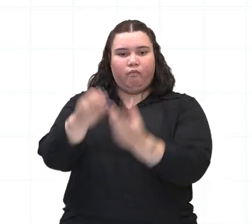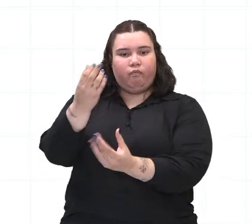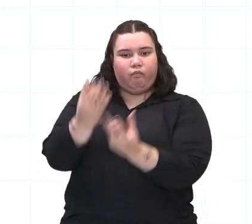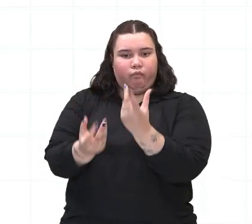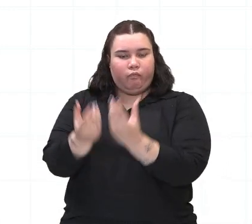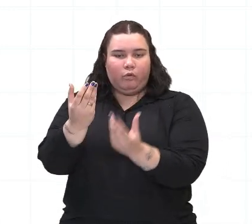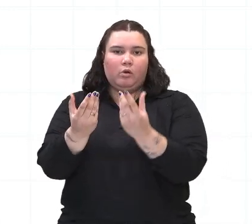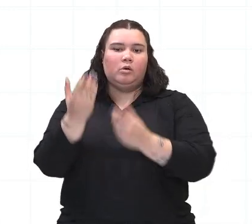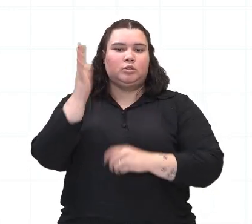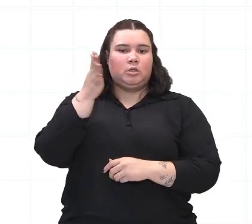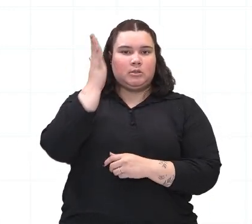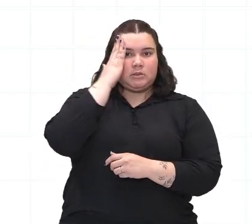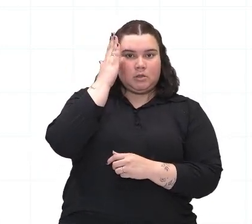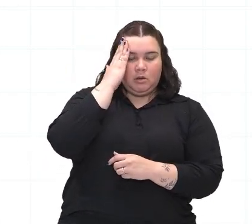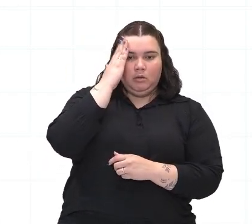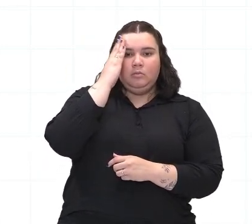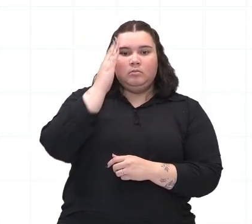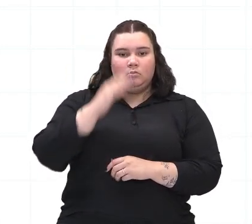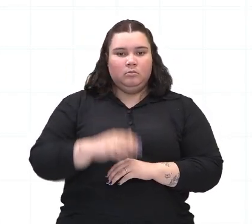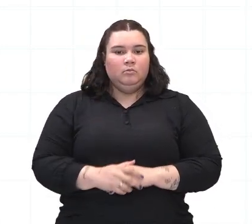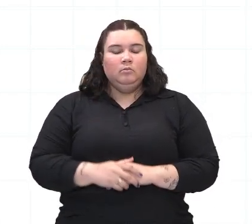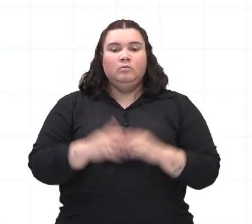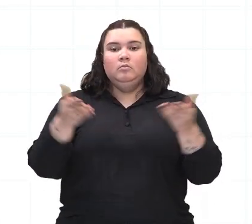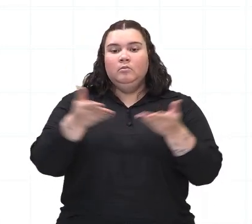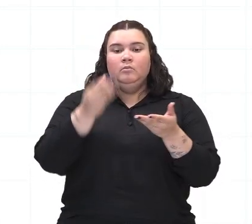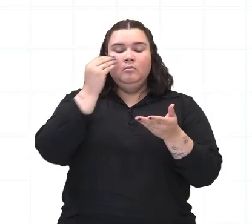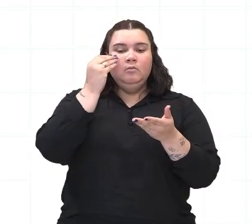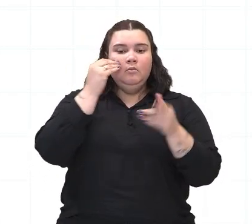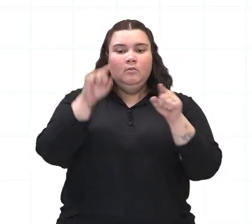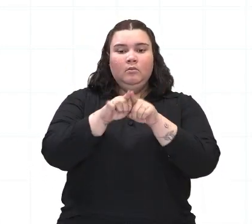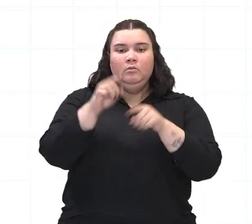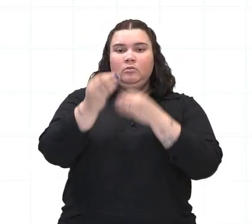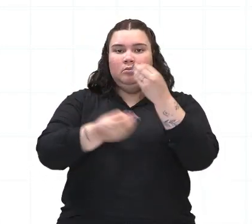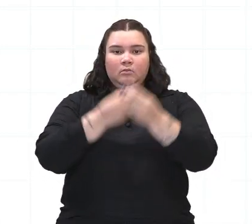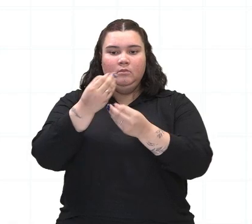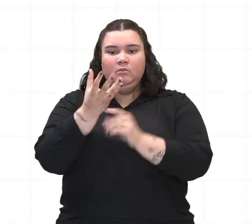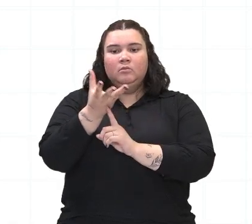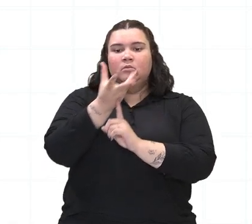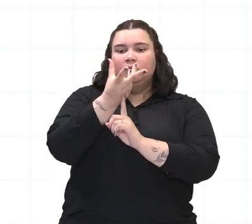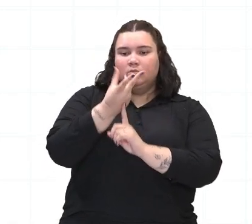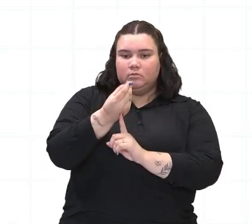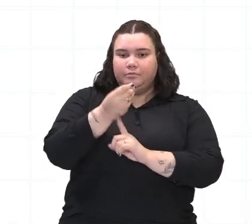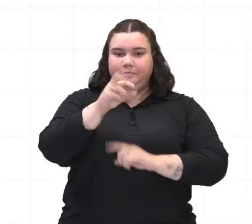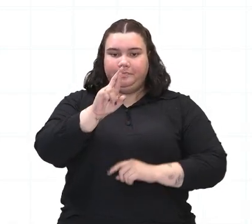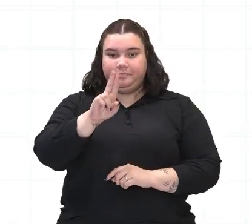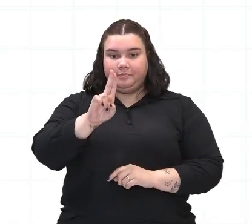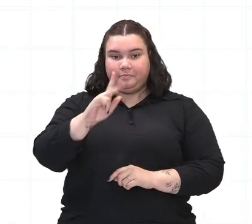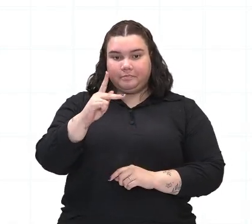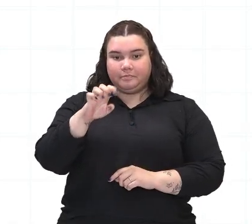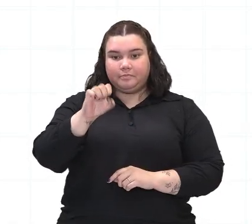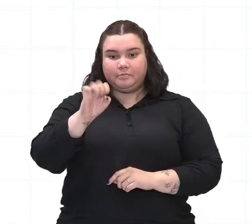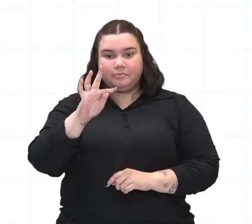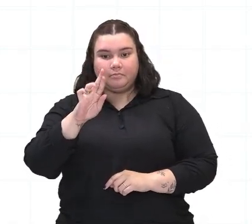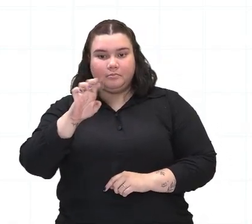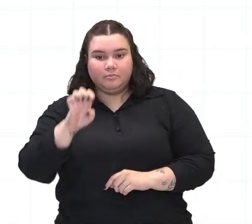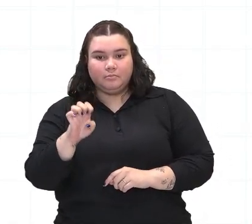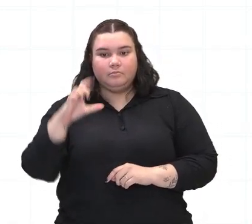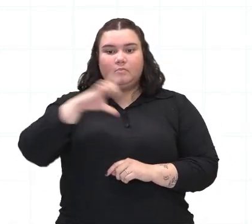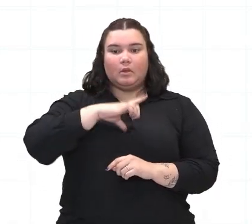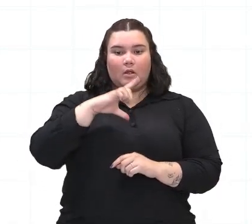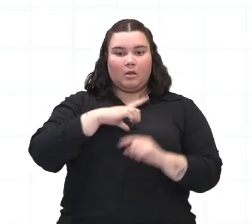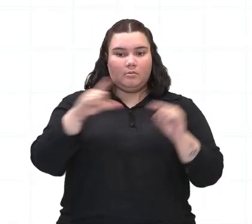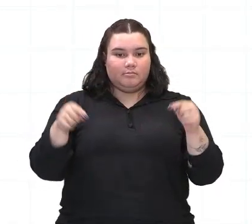o fogo e a gente vai ver também como é que essa arte rupestre se apresentava